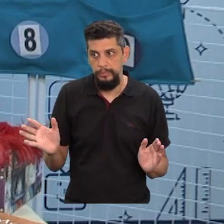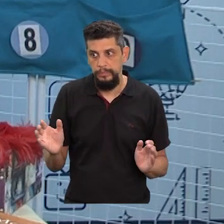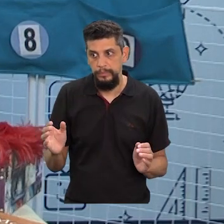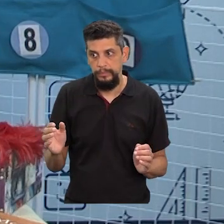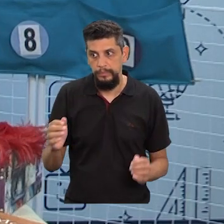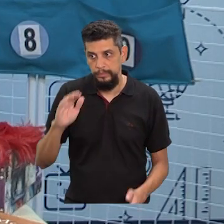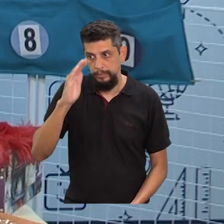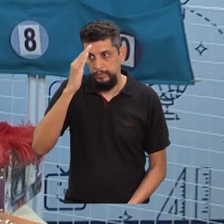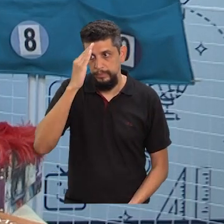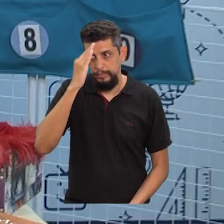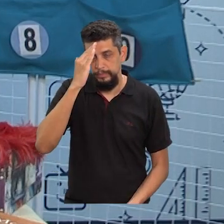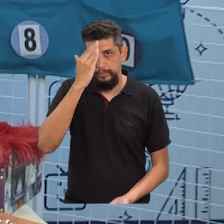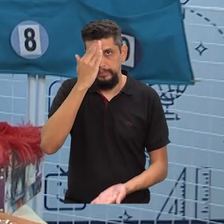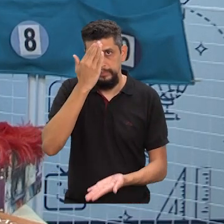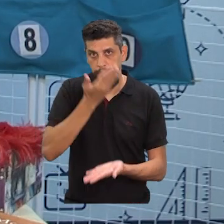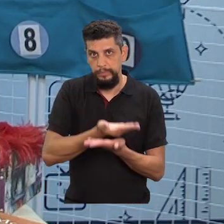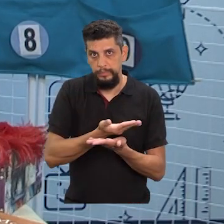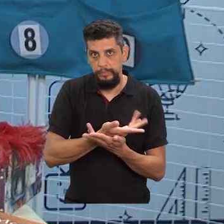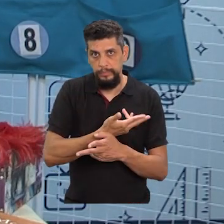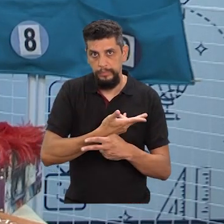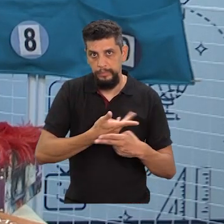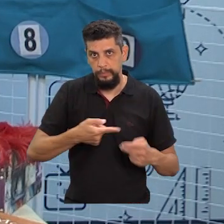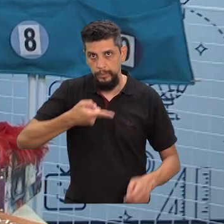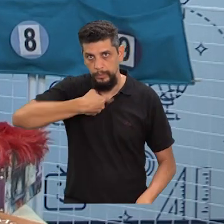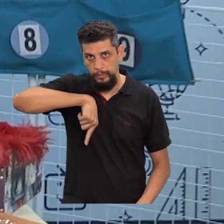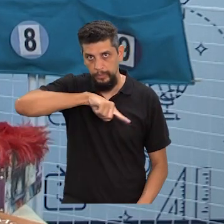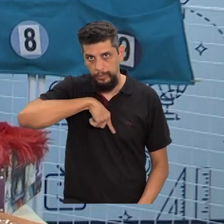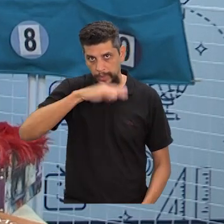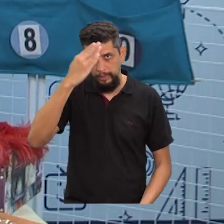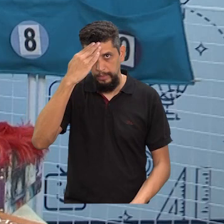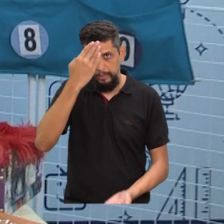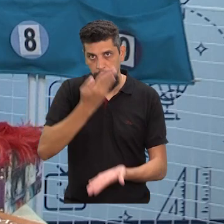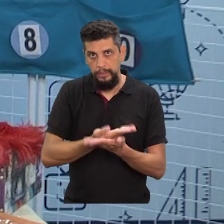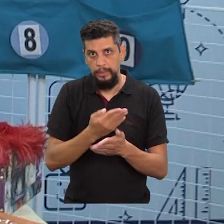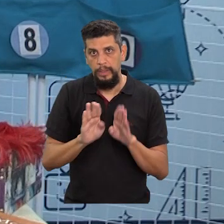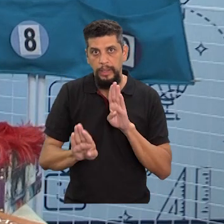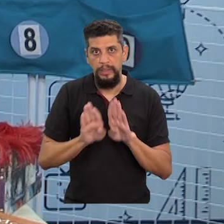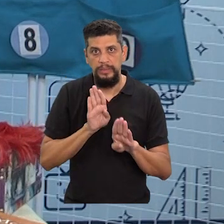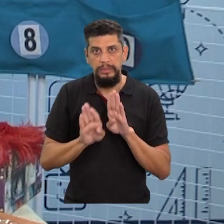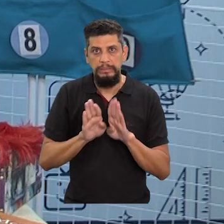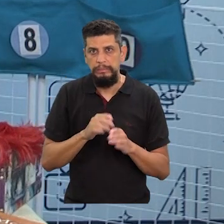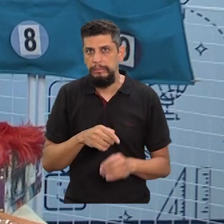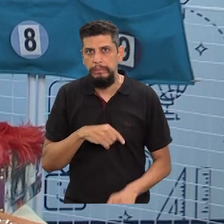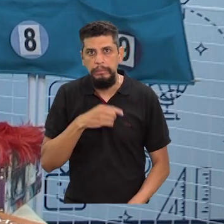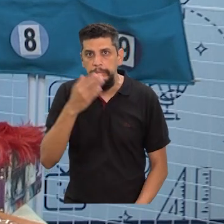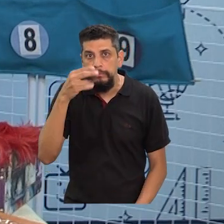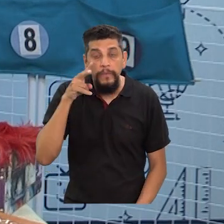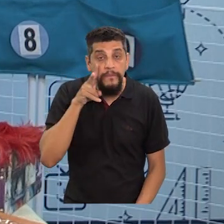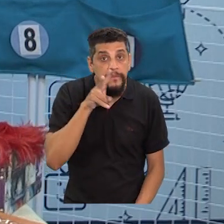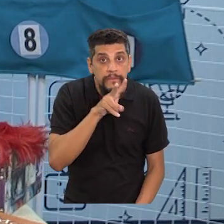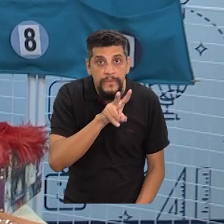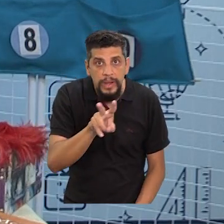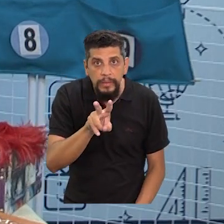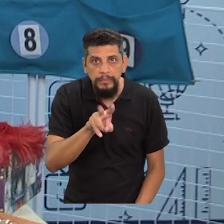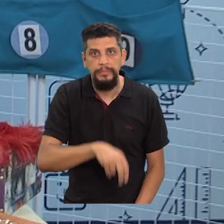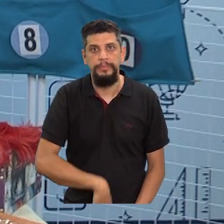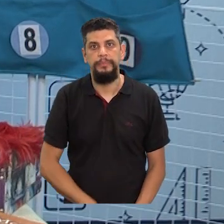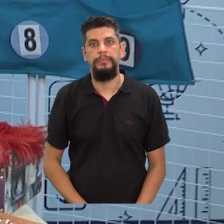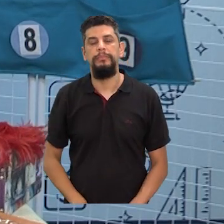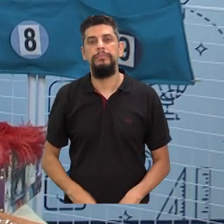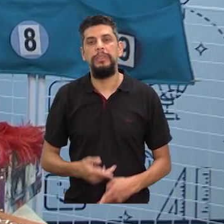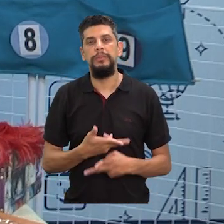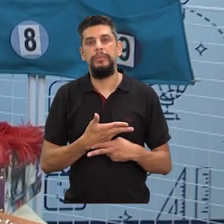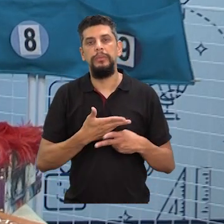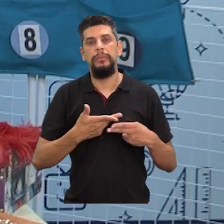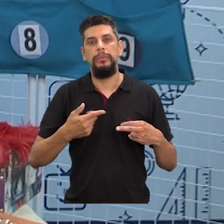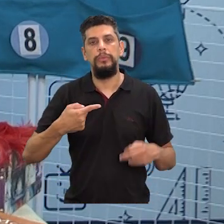ó. As crenças são aquelas coisas que nós acreditamos mesmo às vezes não tendo visto, sabe? Então,